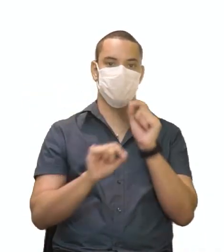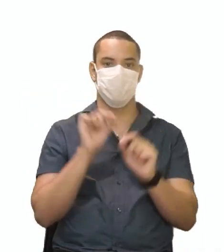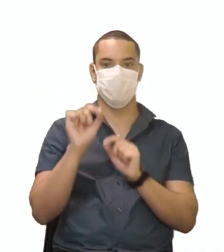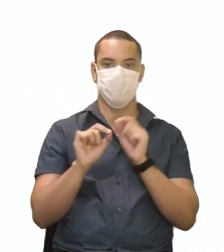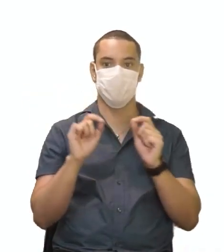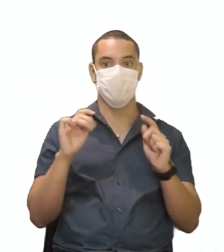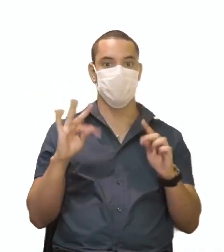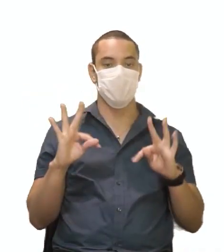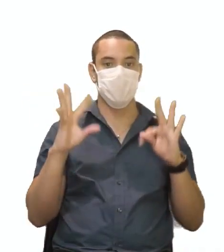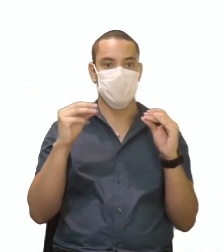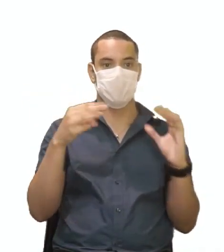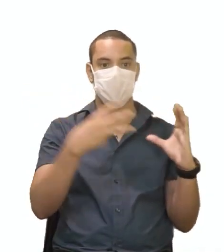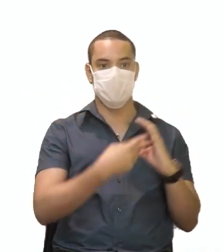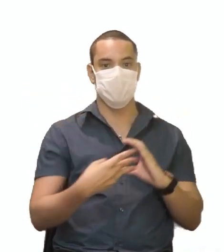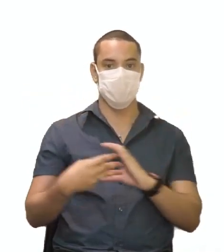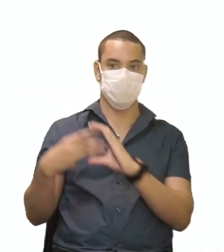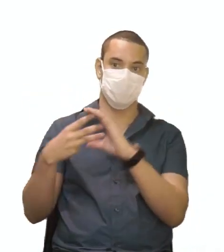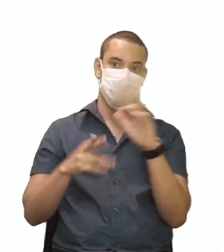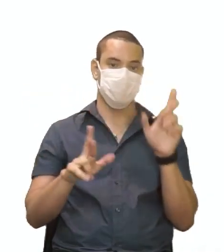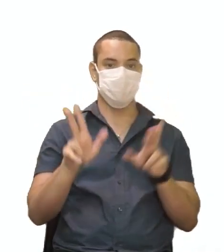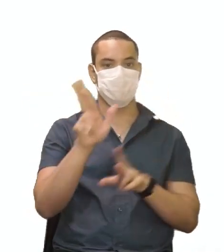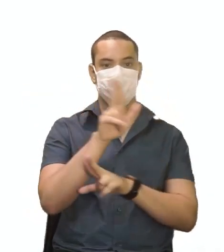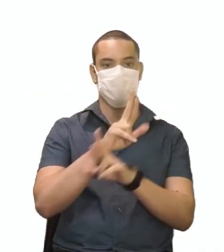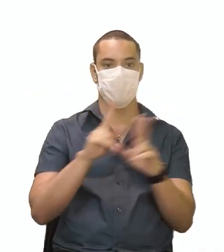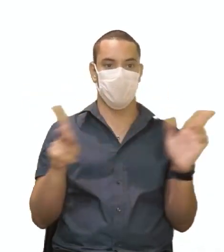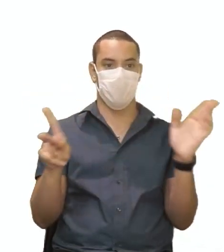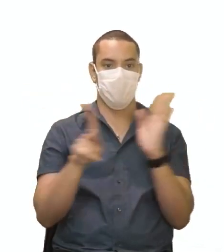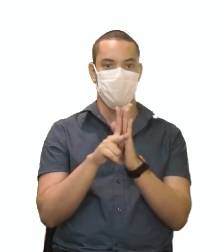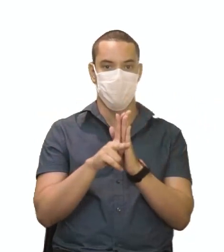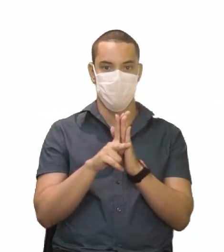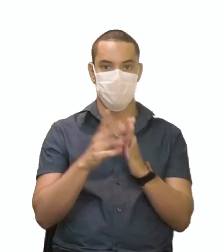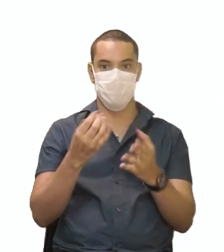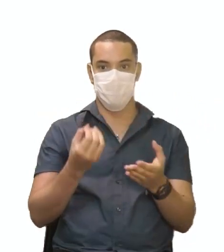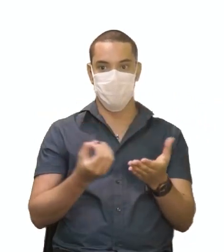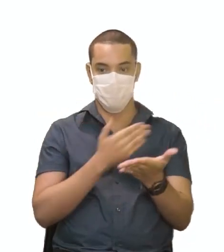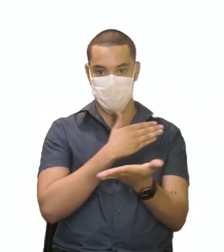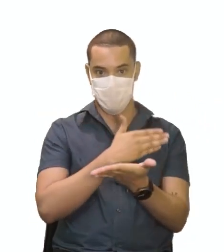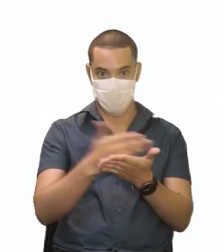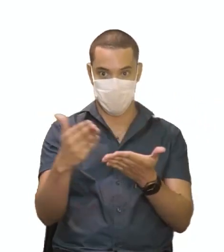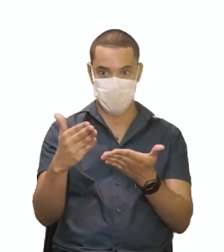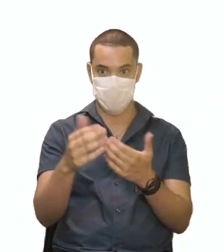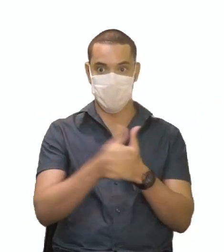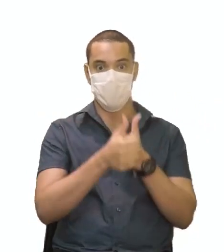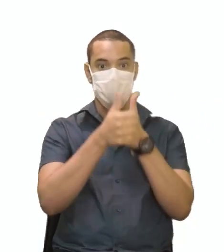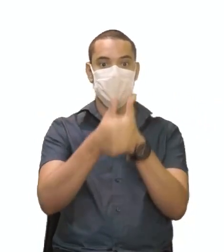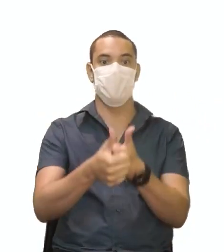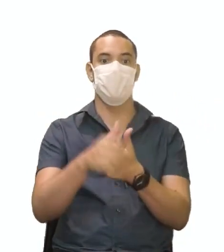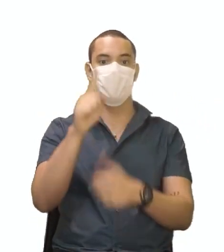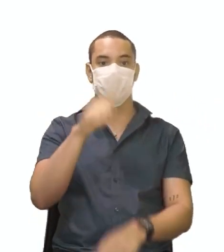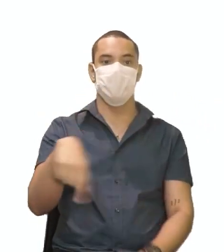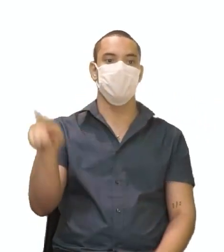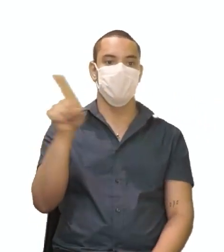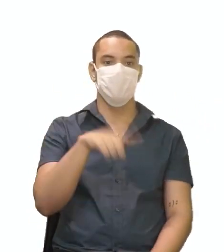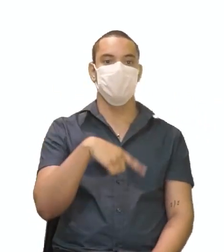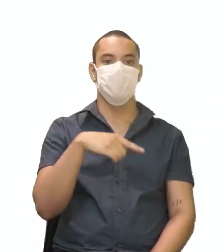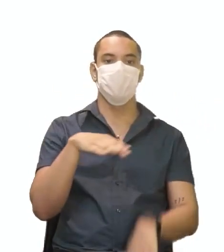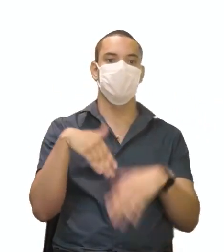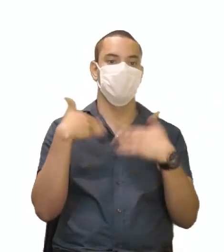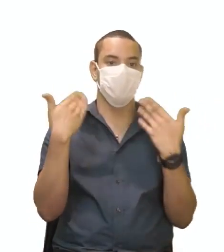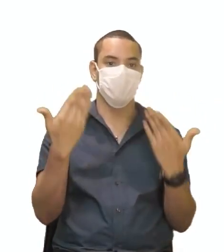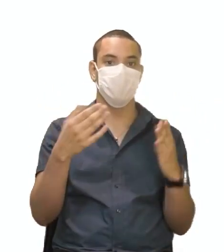células totalmente diferentes das que lhe deram origem. Diante disso, assinale a alternativa